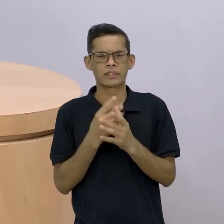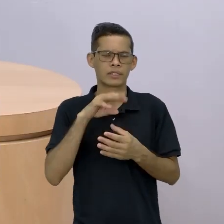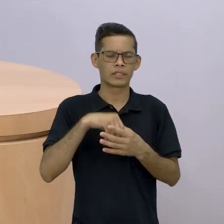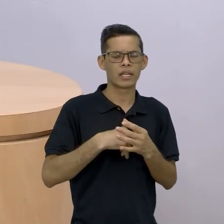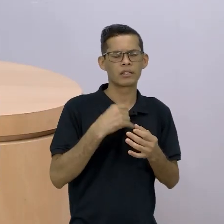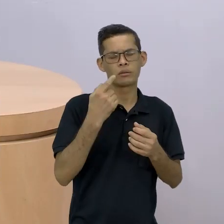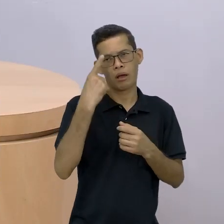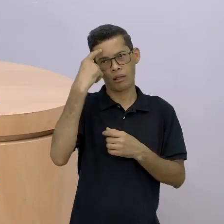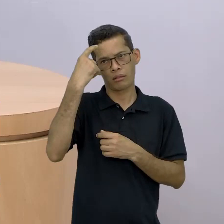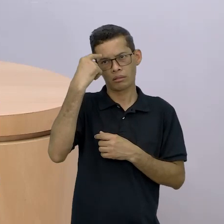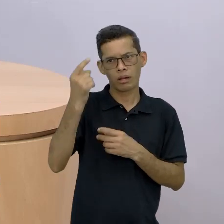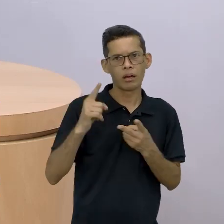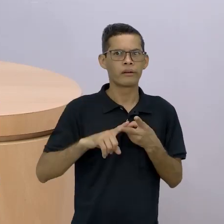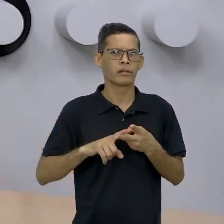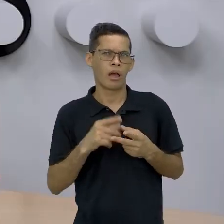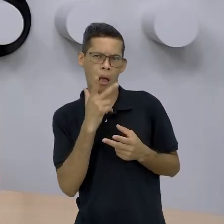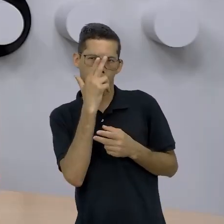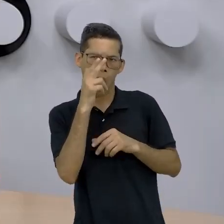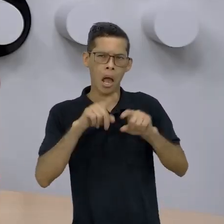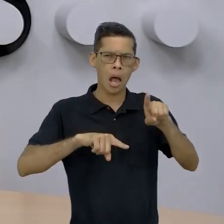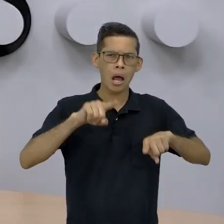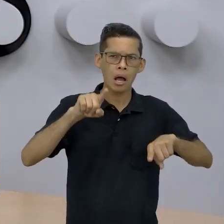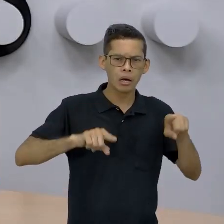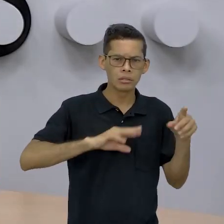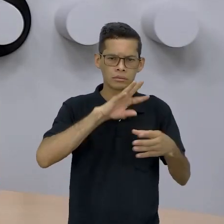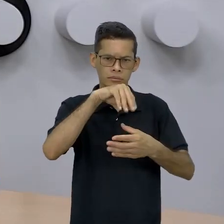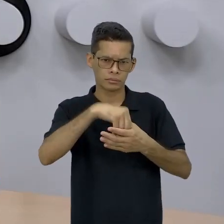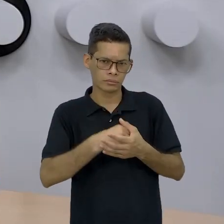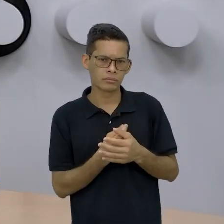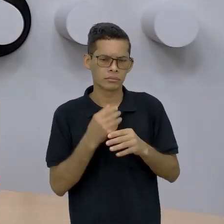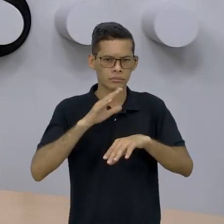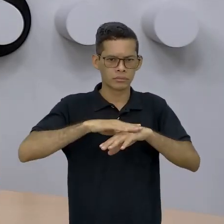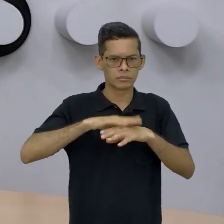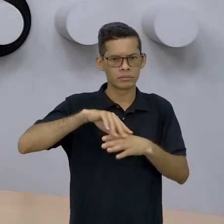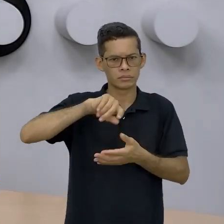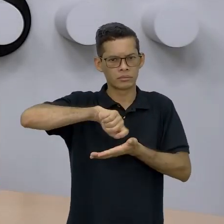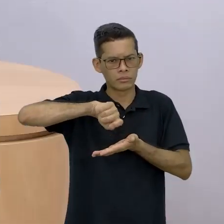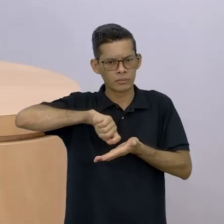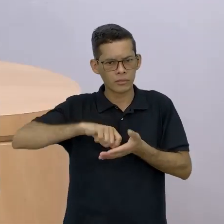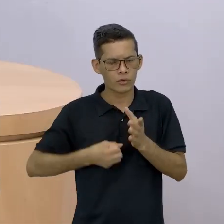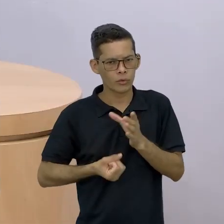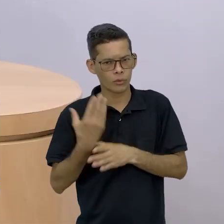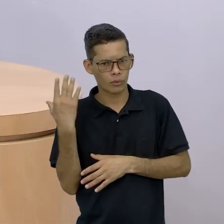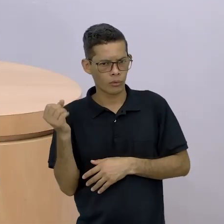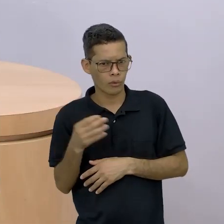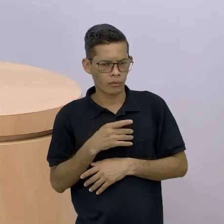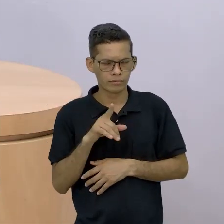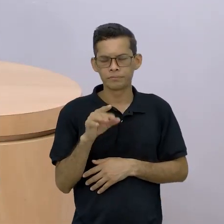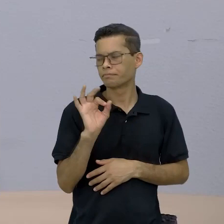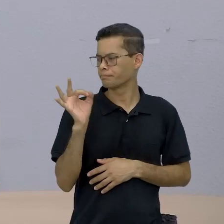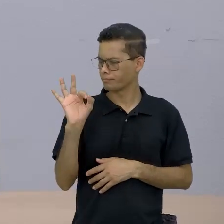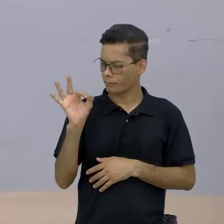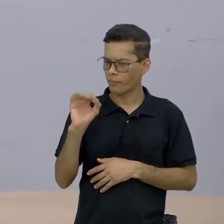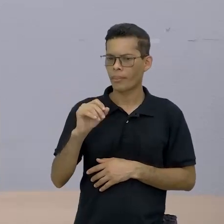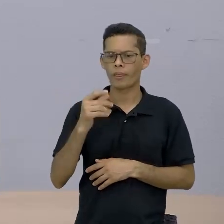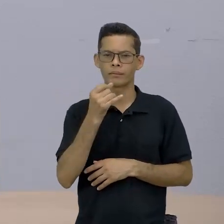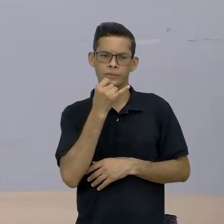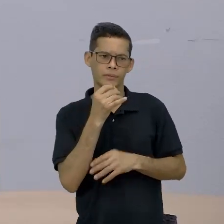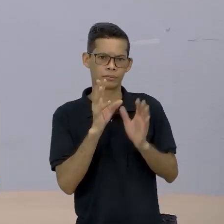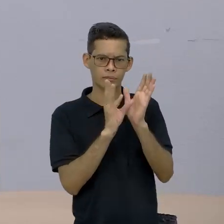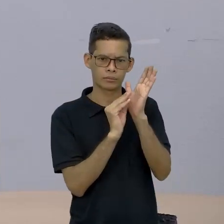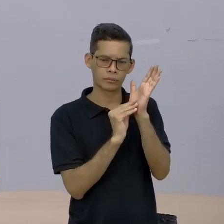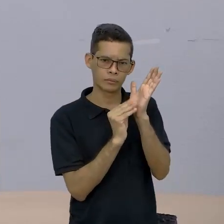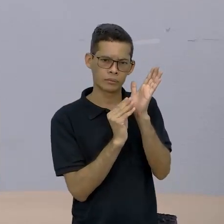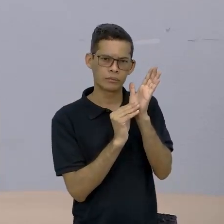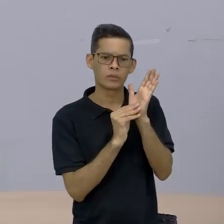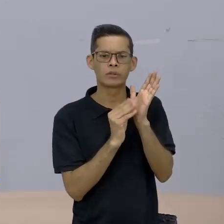algumas hipóteses e principalmente a determinadas produções, não é isso? Exatamente, né? O dado por si só, ele não